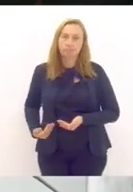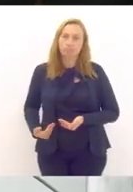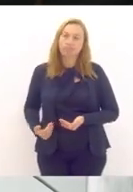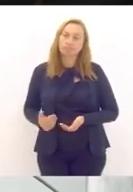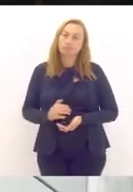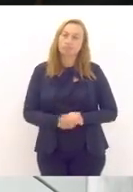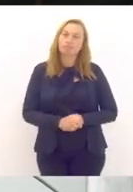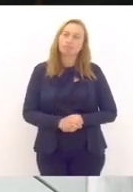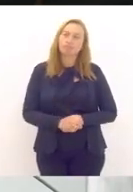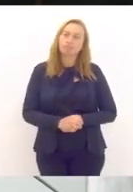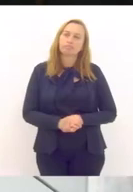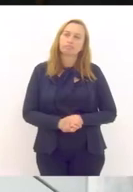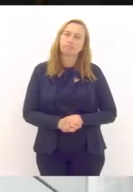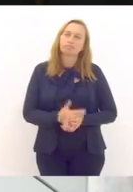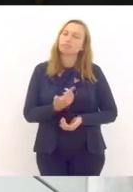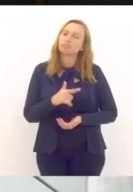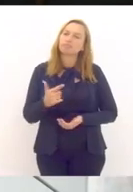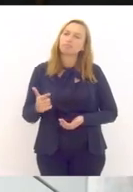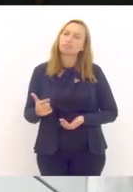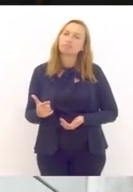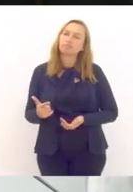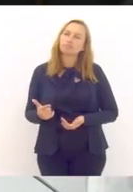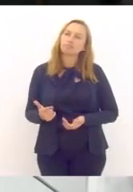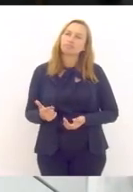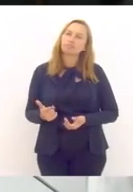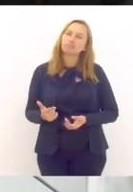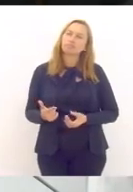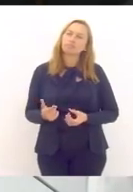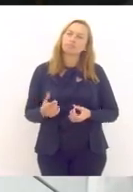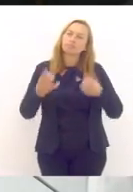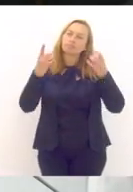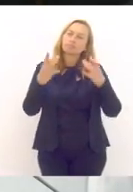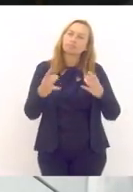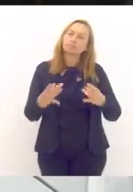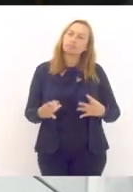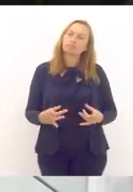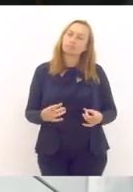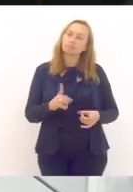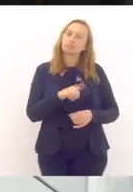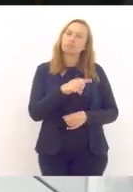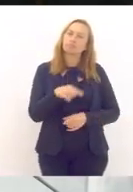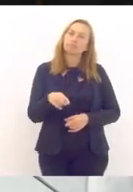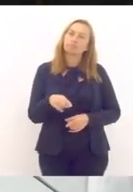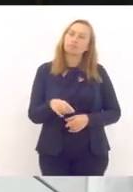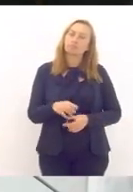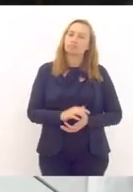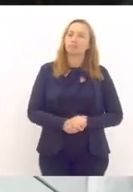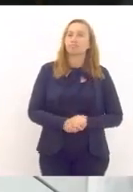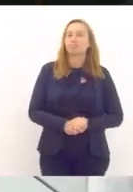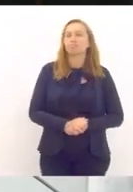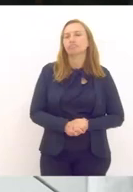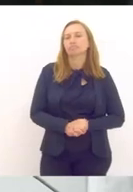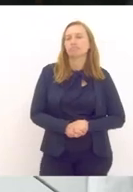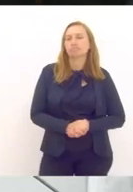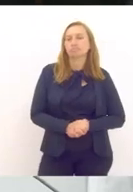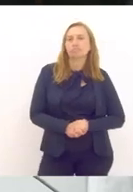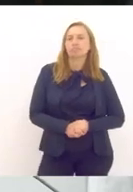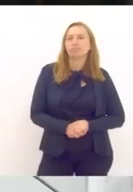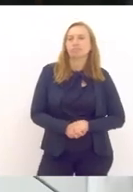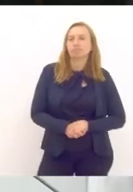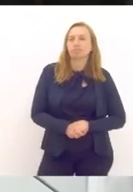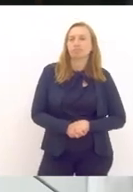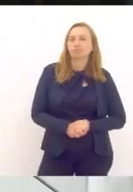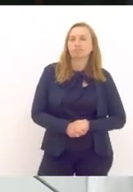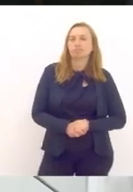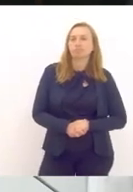uma compensação por essas renúncias. E, não tendo uma compensação a